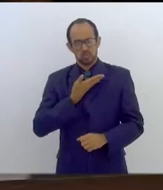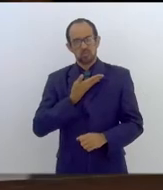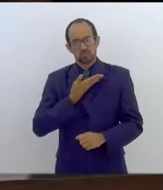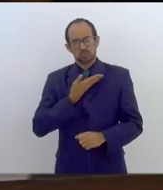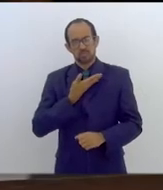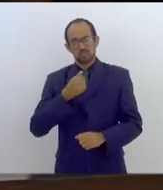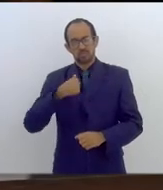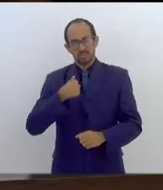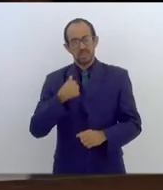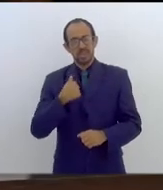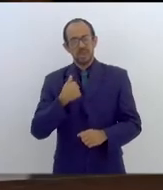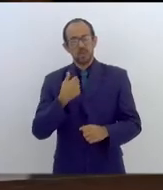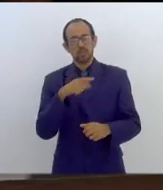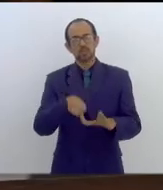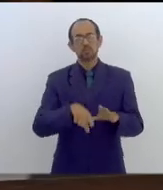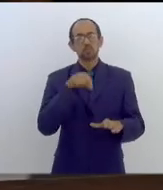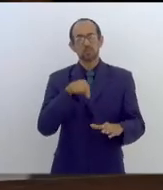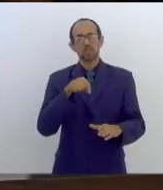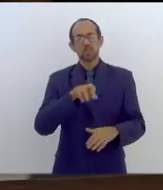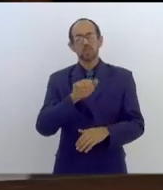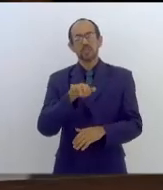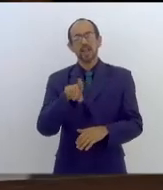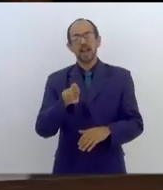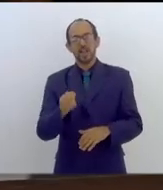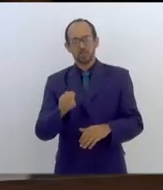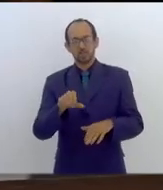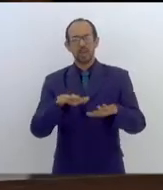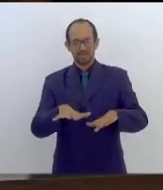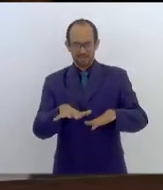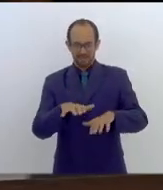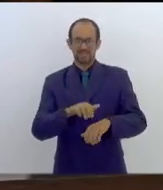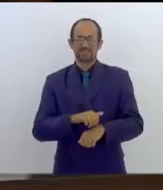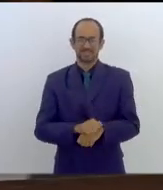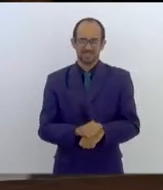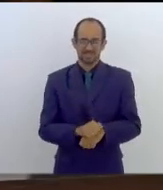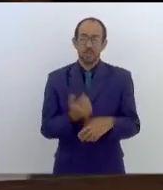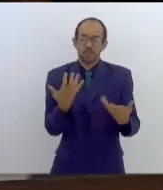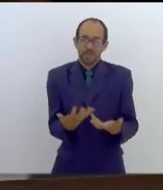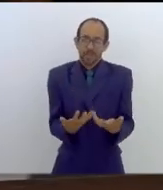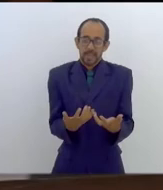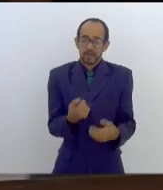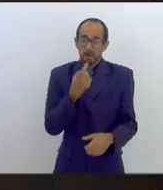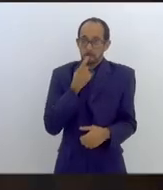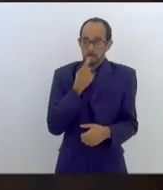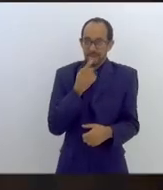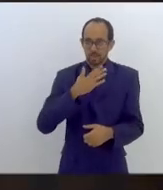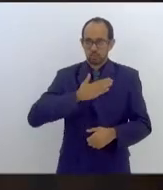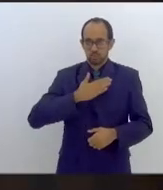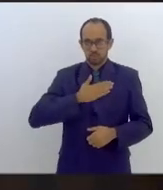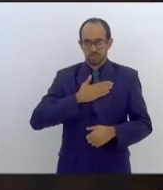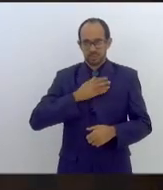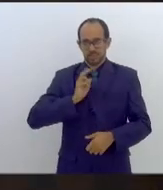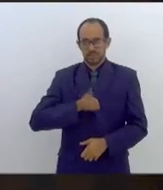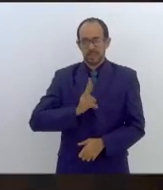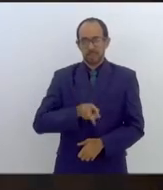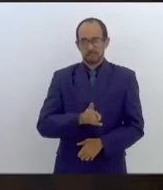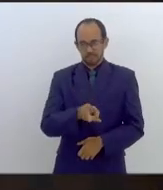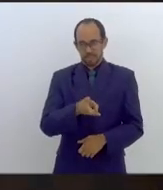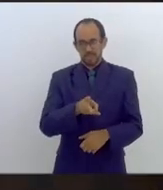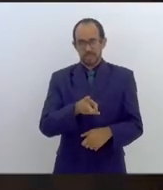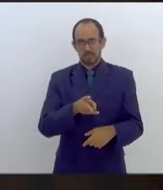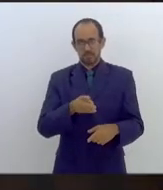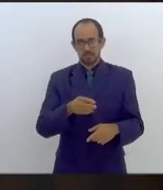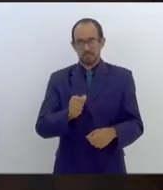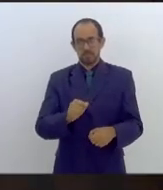eu coloquei o Ricardo nessa condição né Eu quero ter perto de mim sempre para